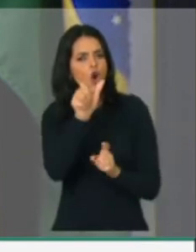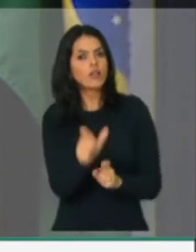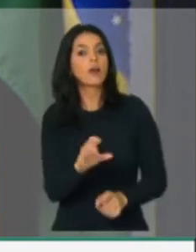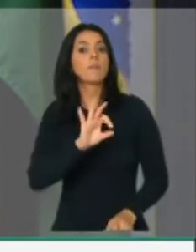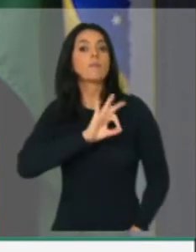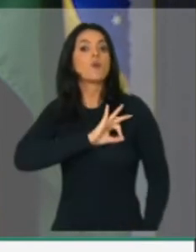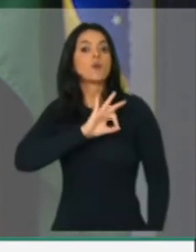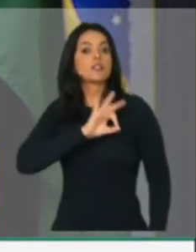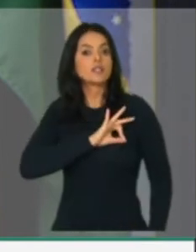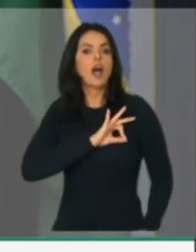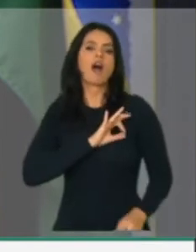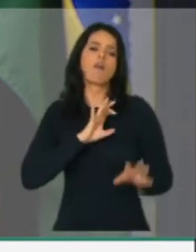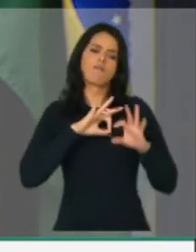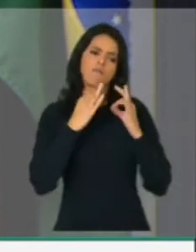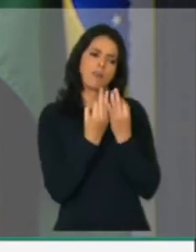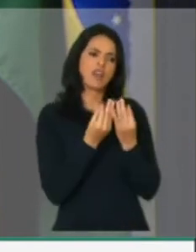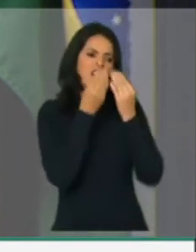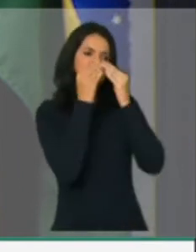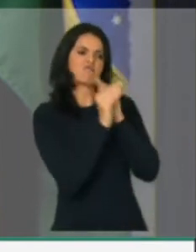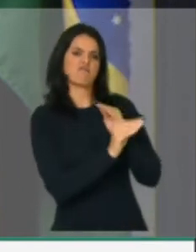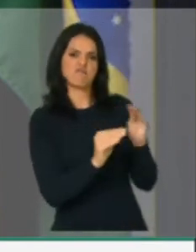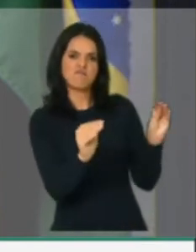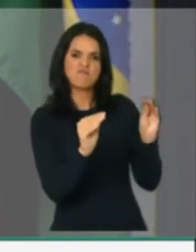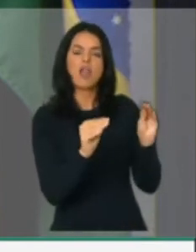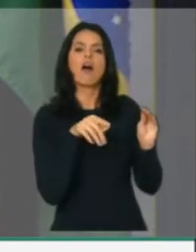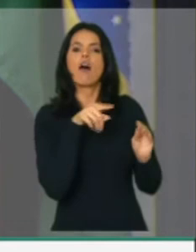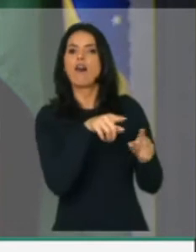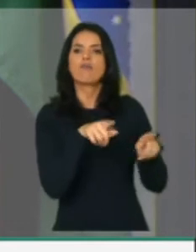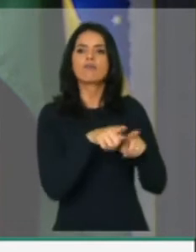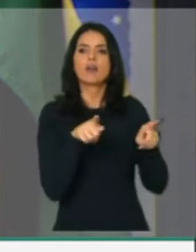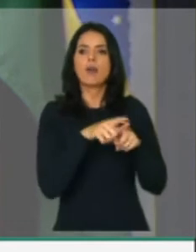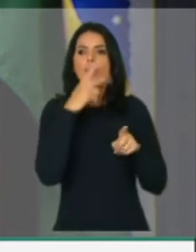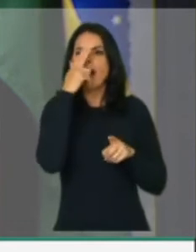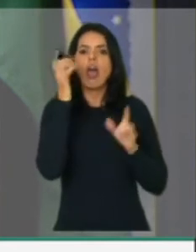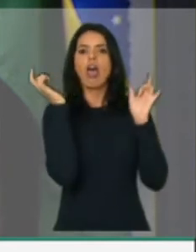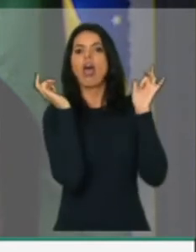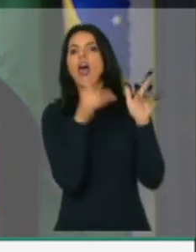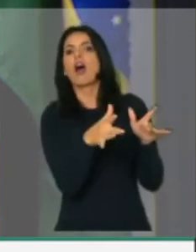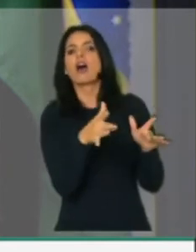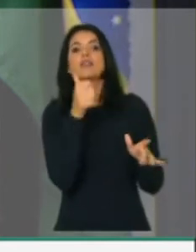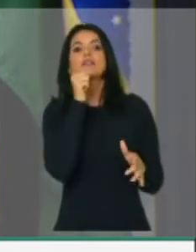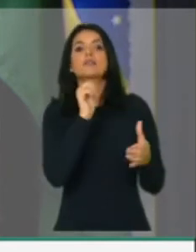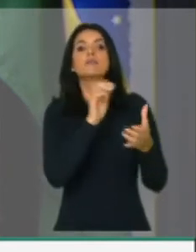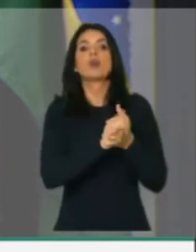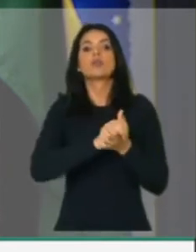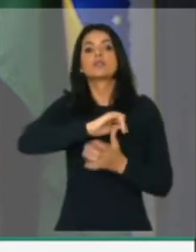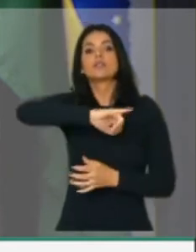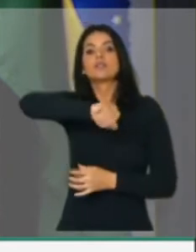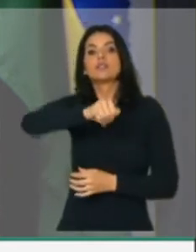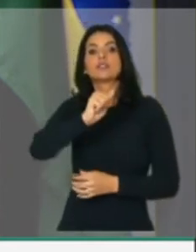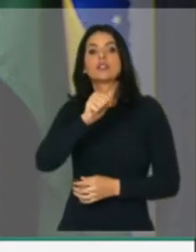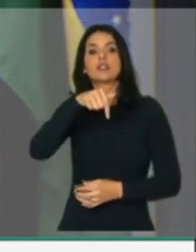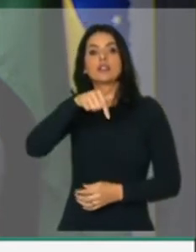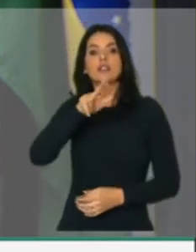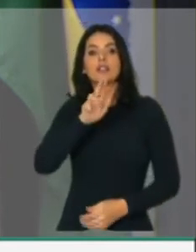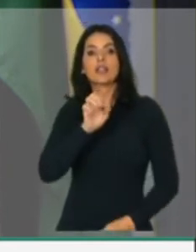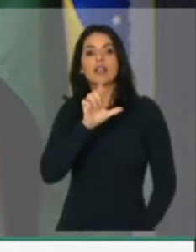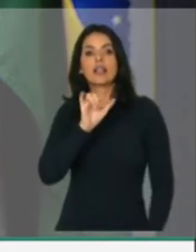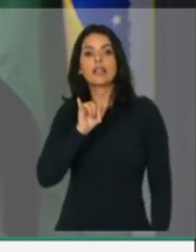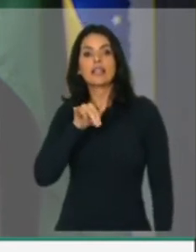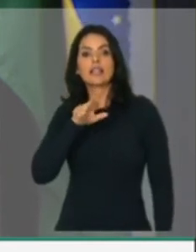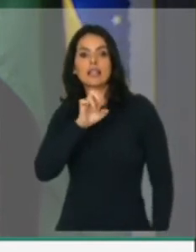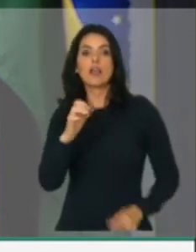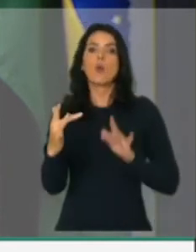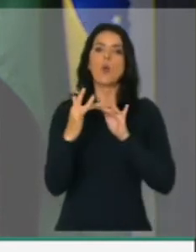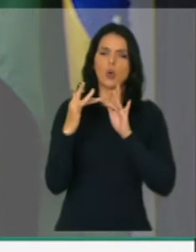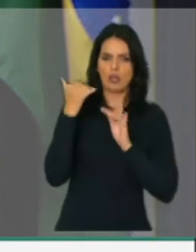com a sua família deixando a sua esposa Jaqueline que entrou em contato comigo mantem